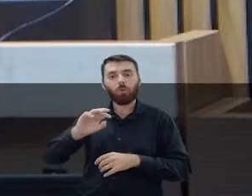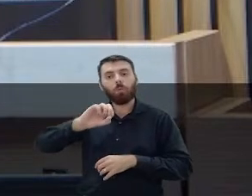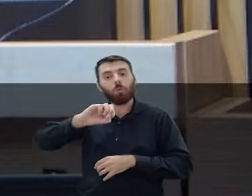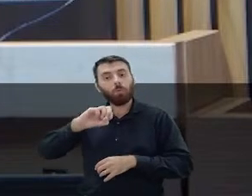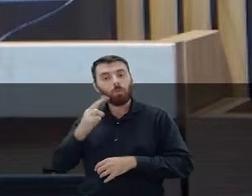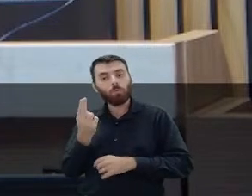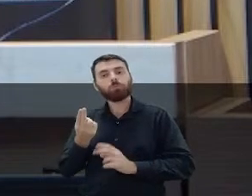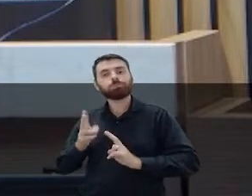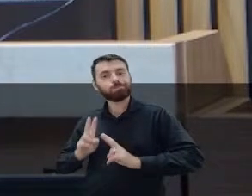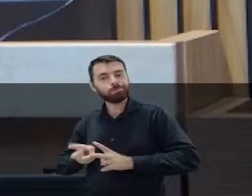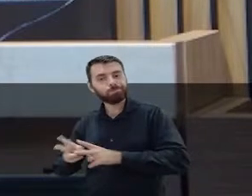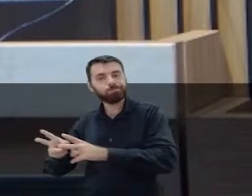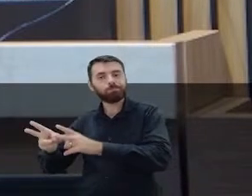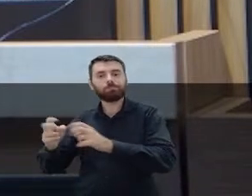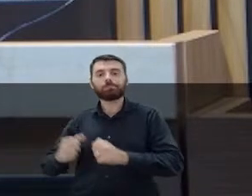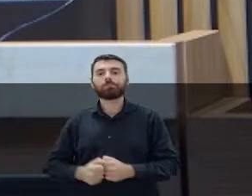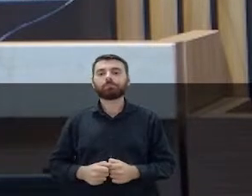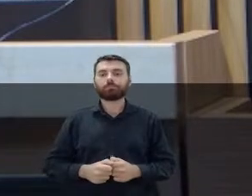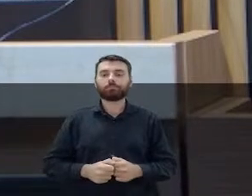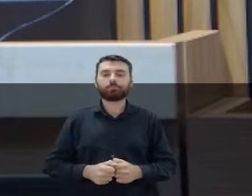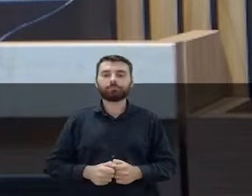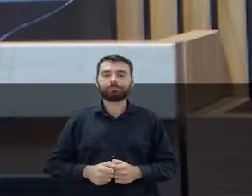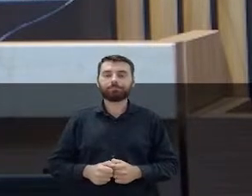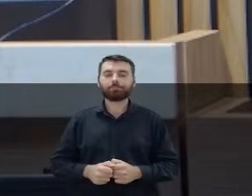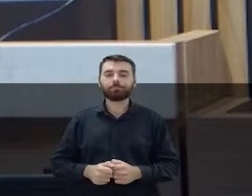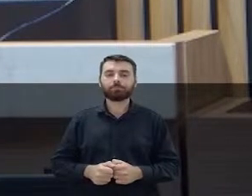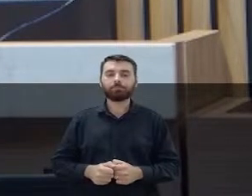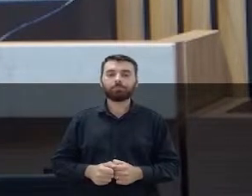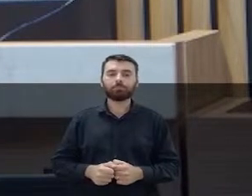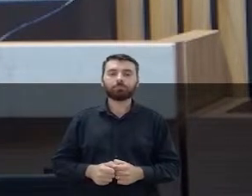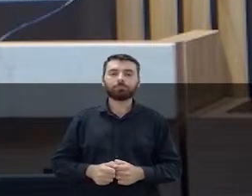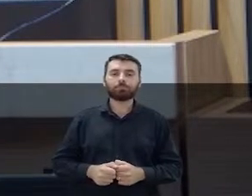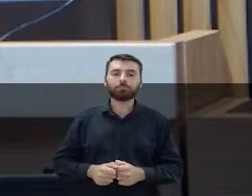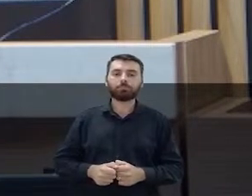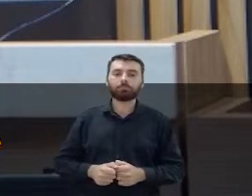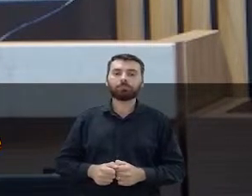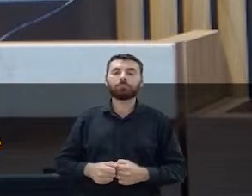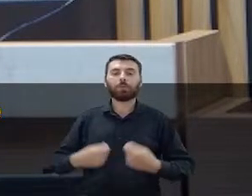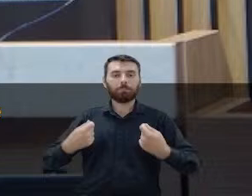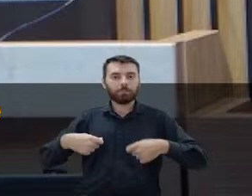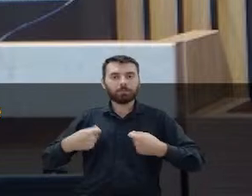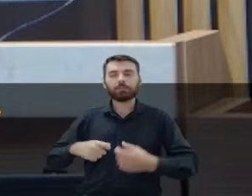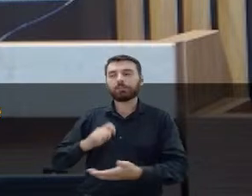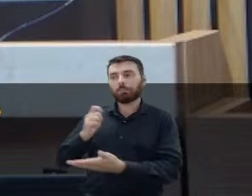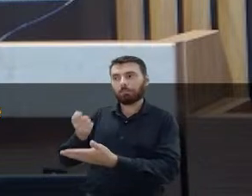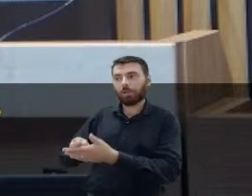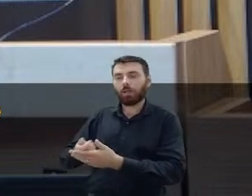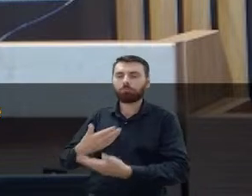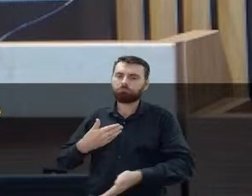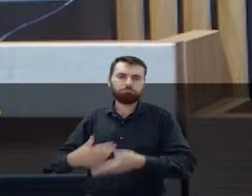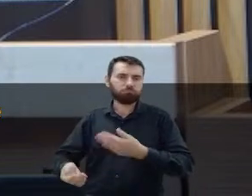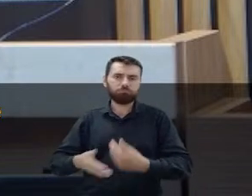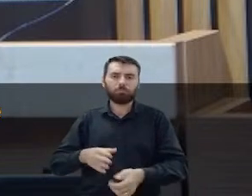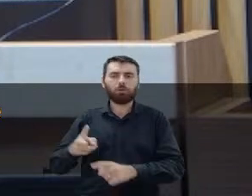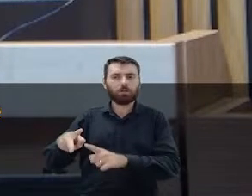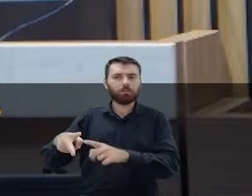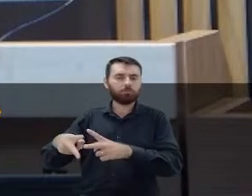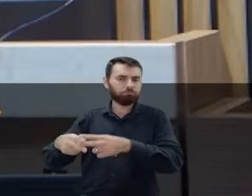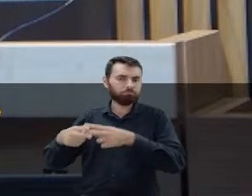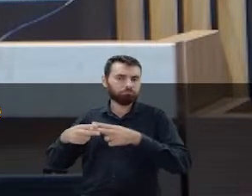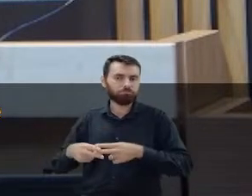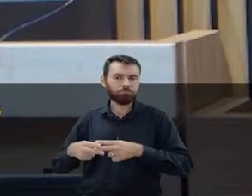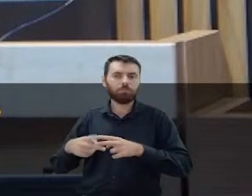Destaco que o pensionamento mensal é devido independentemente do afastamento previdenciário, uma vez que os institutos